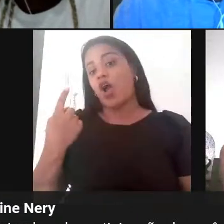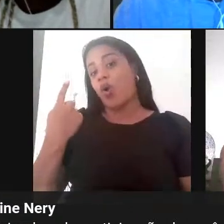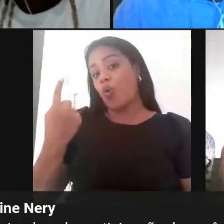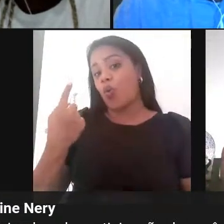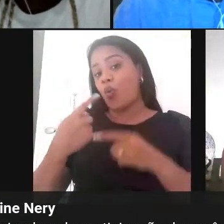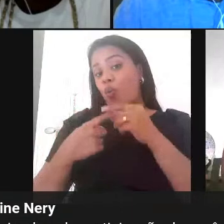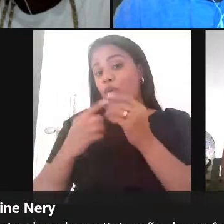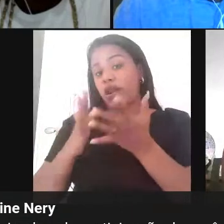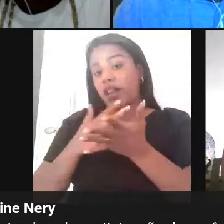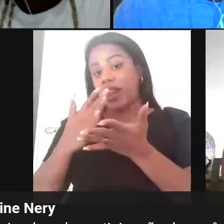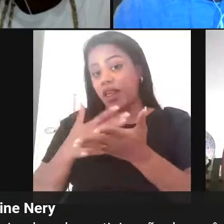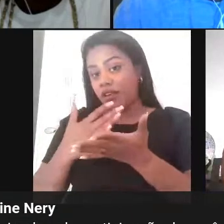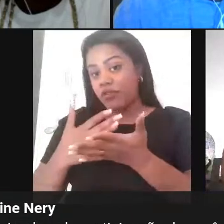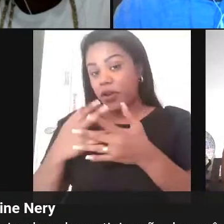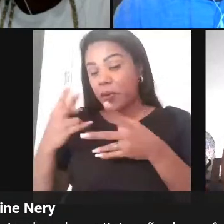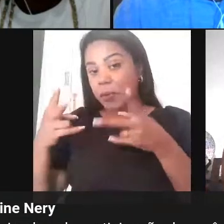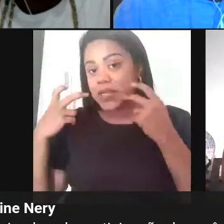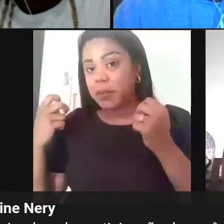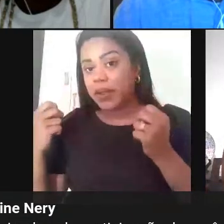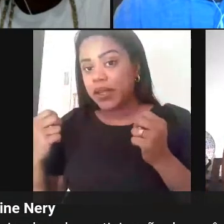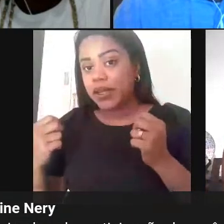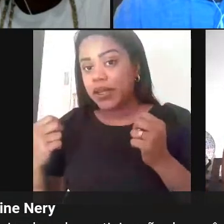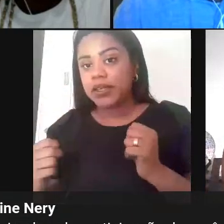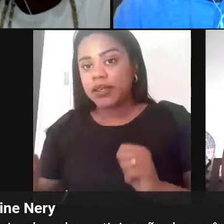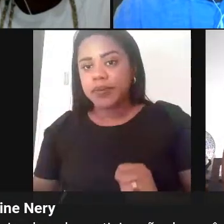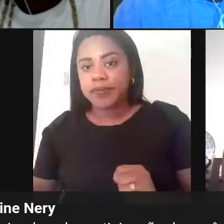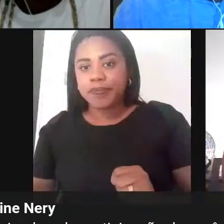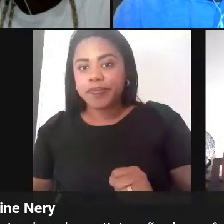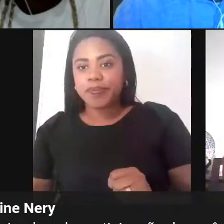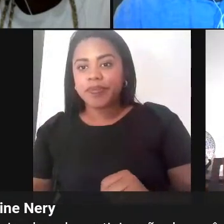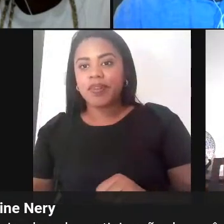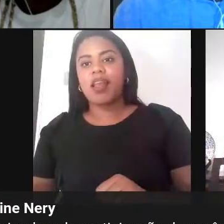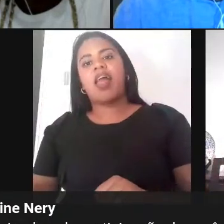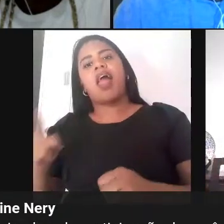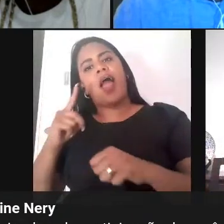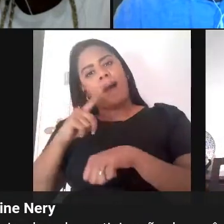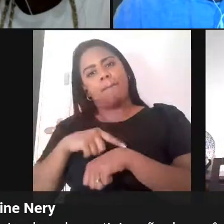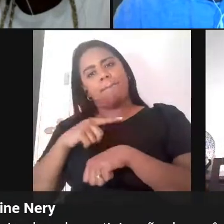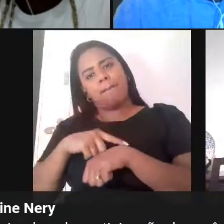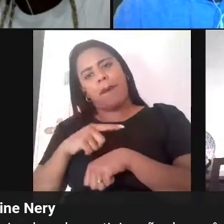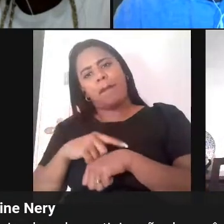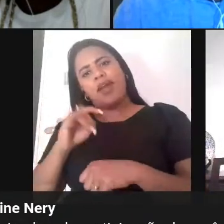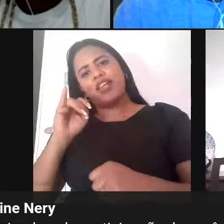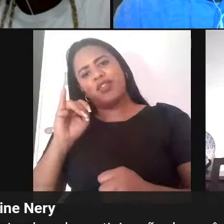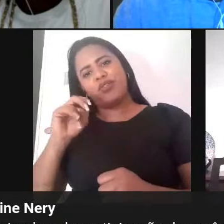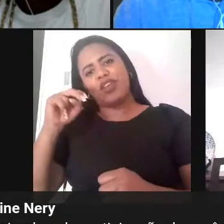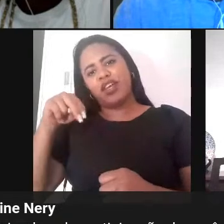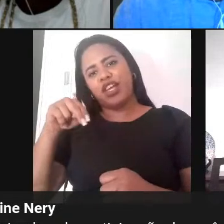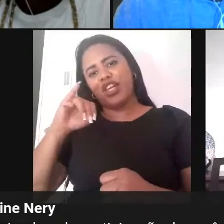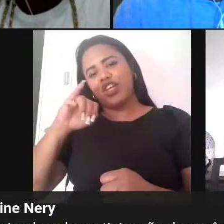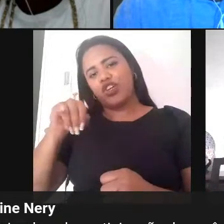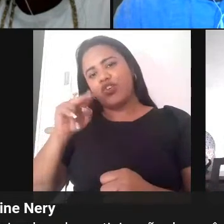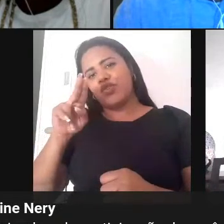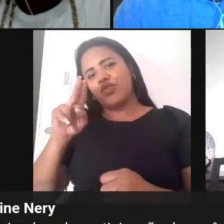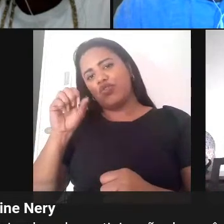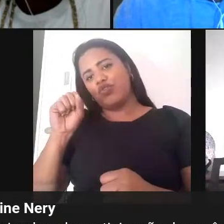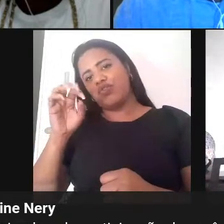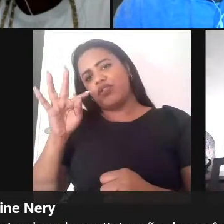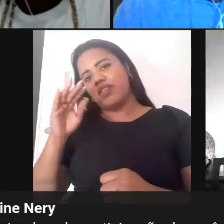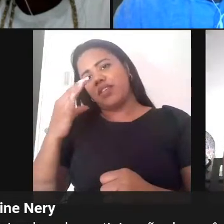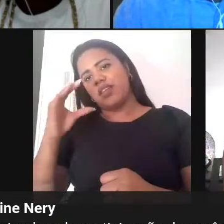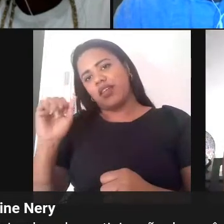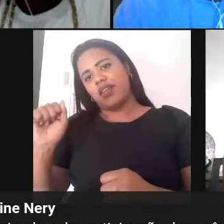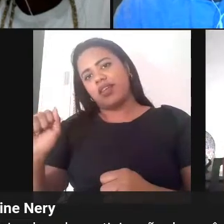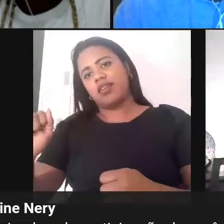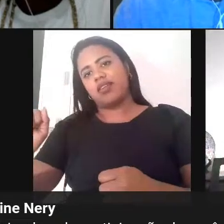Não percebi? Este é um momento de injustiça. Não percebi? Este é um momento de injustiça. Pode cometer à